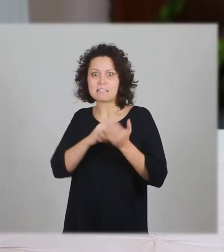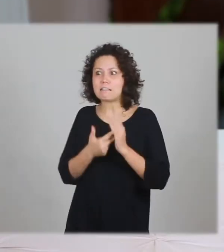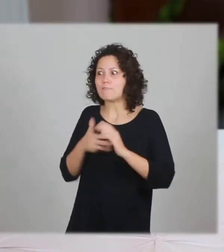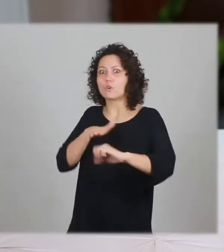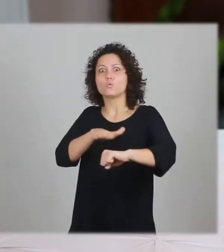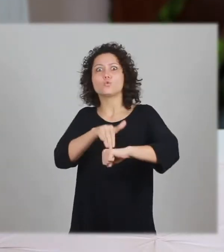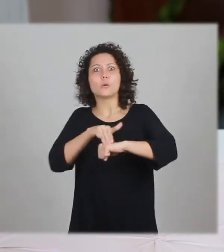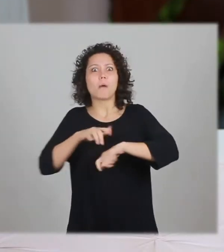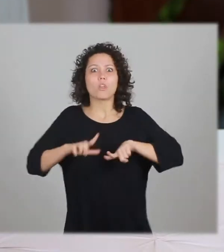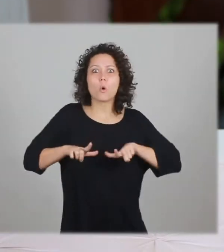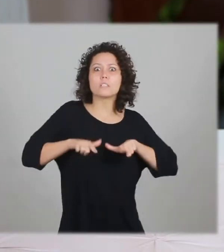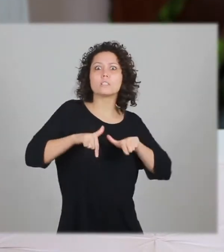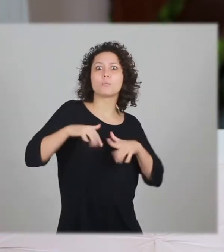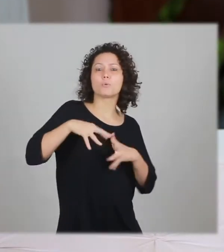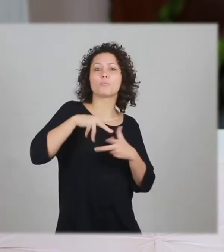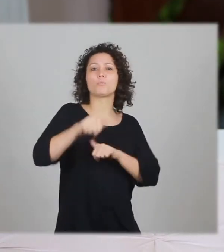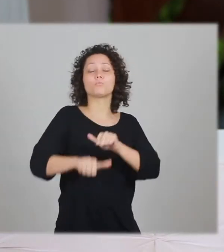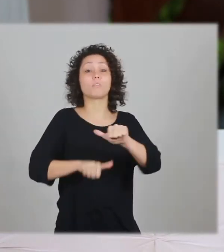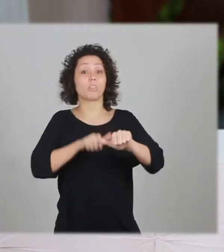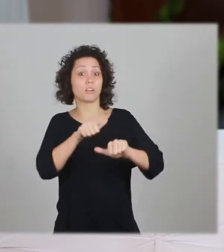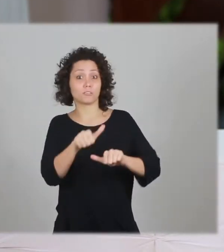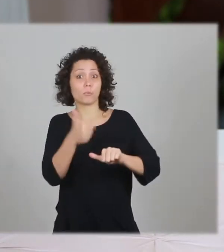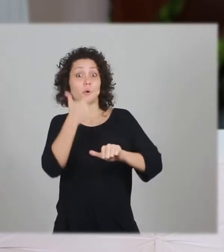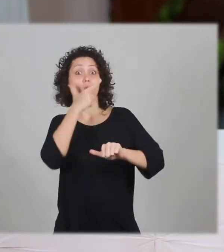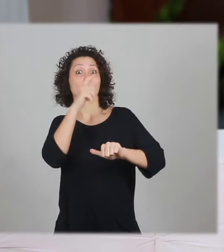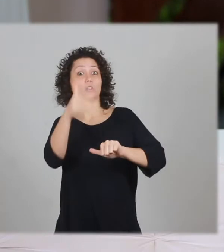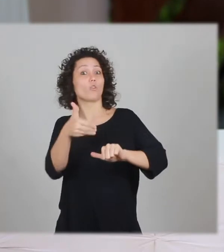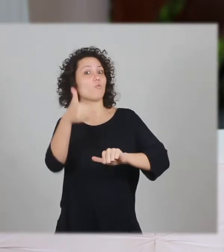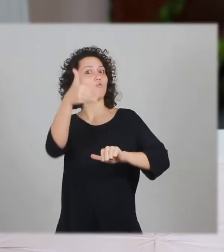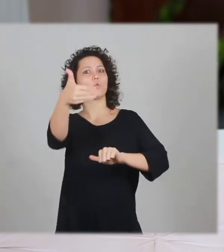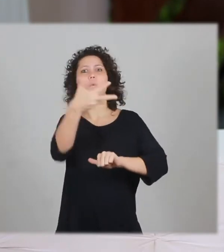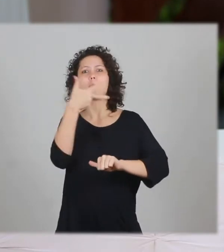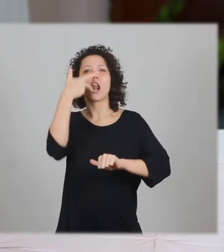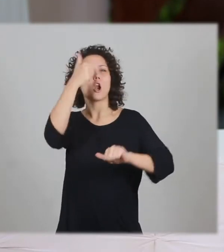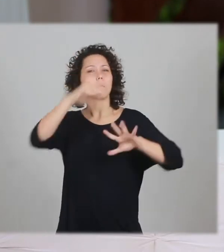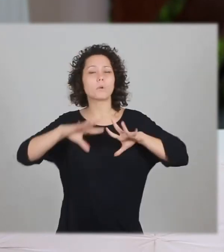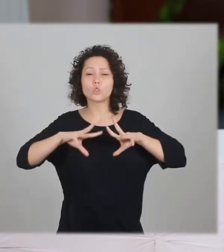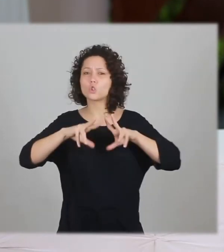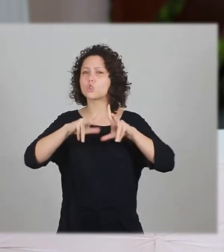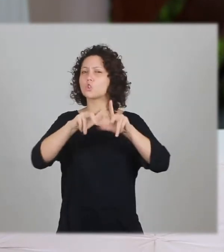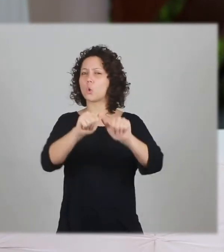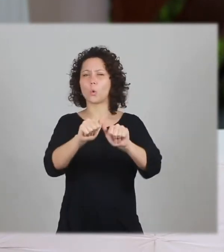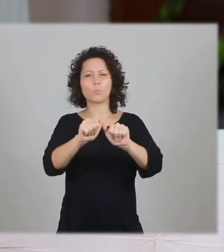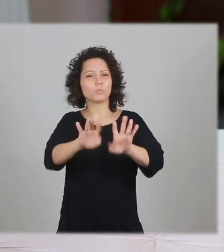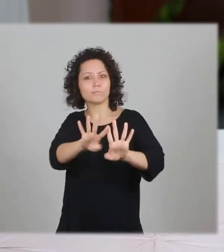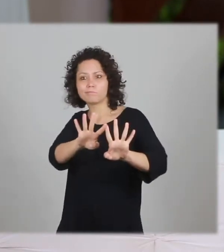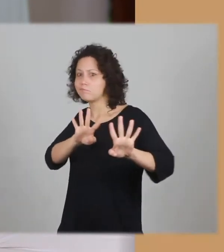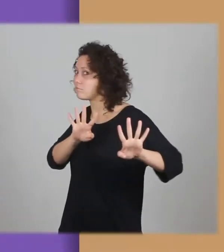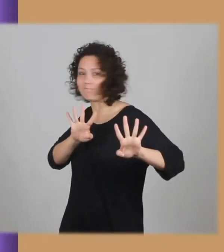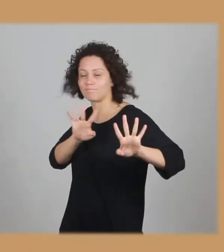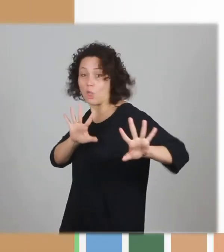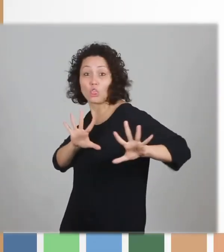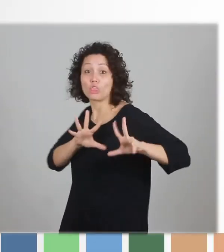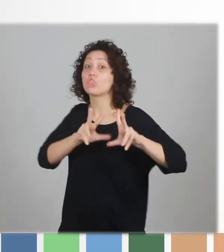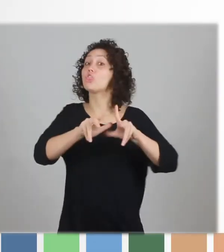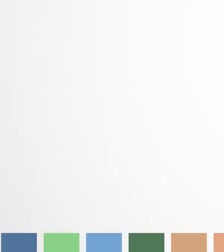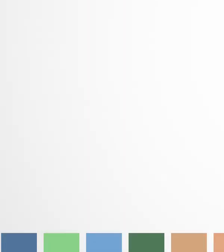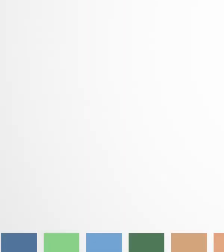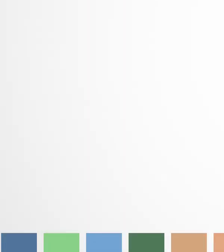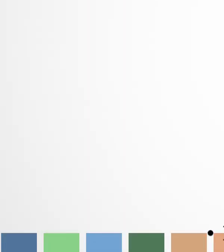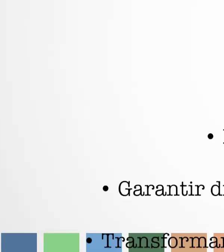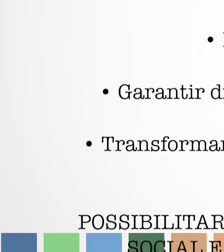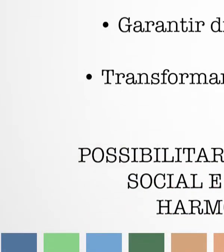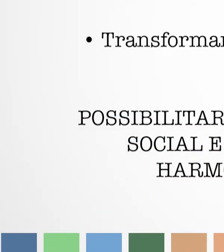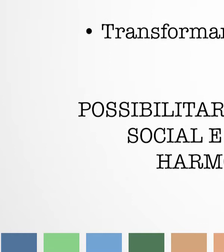ação para mudar o nosso mundo, construindo um futuro melhor para todas as pessoas, sem deixar ninguém para trás. A proposta